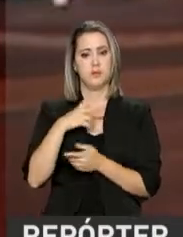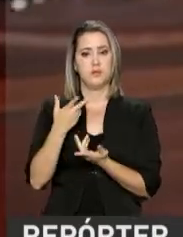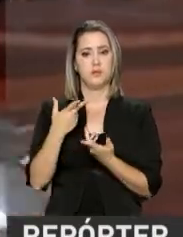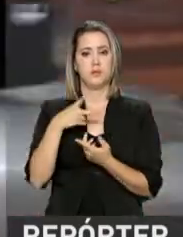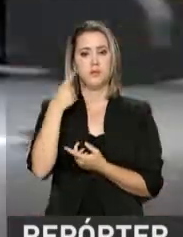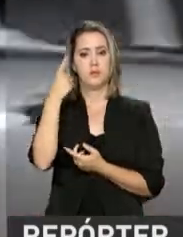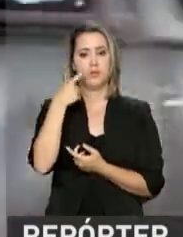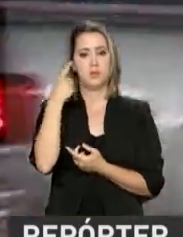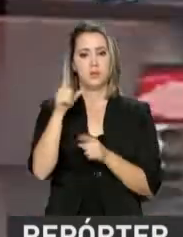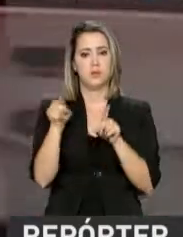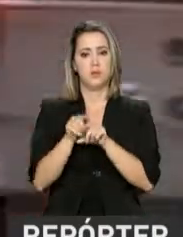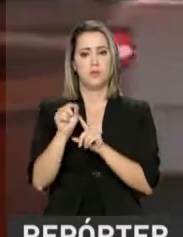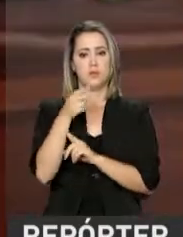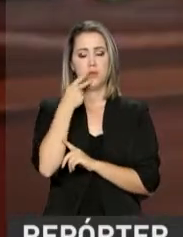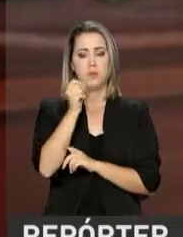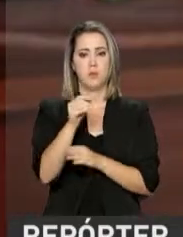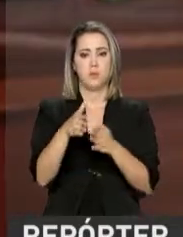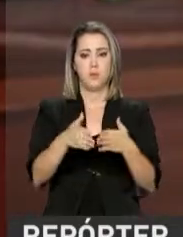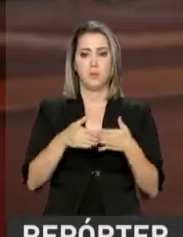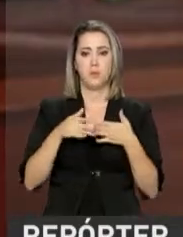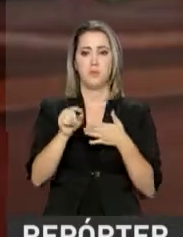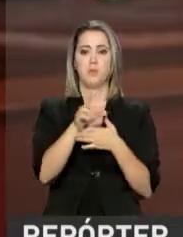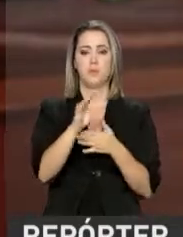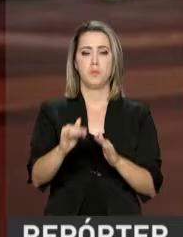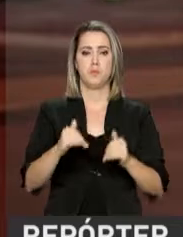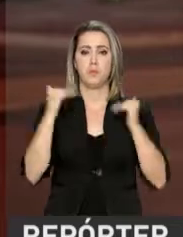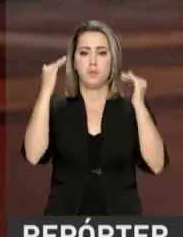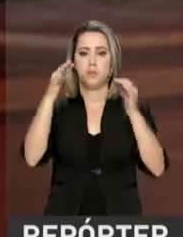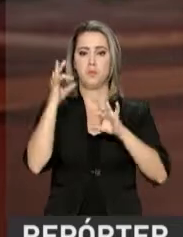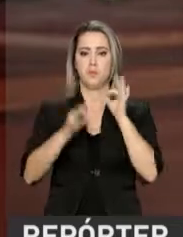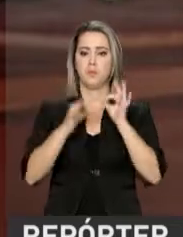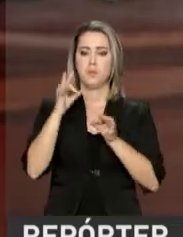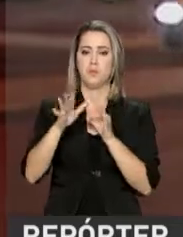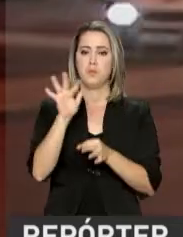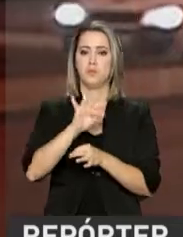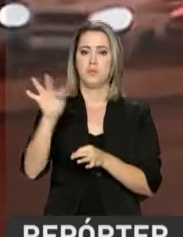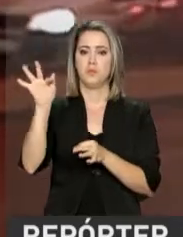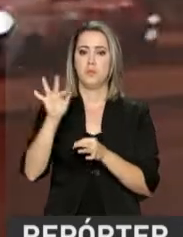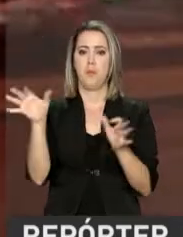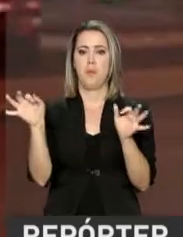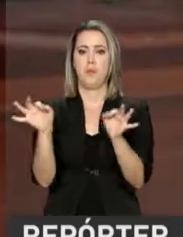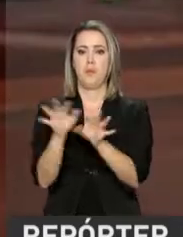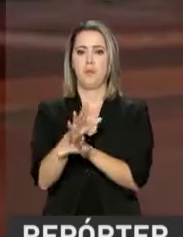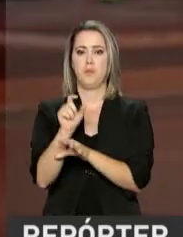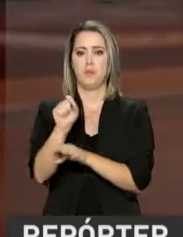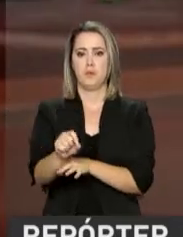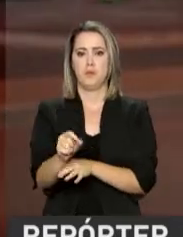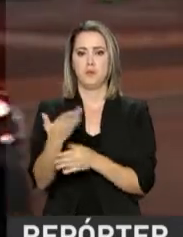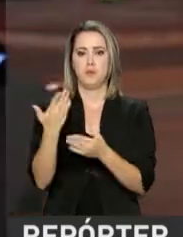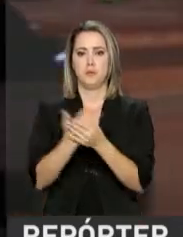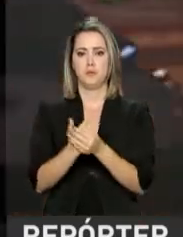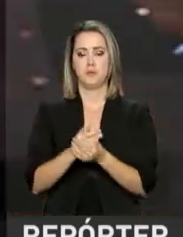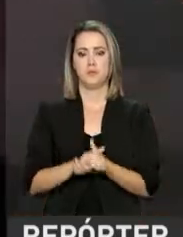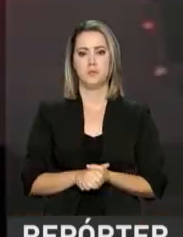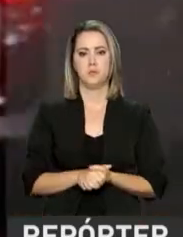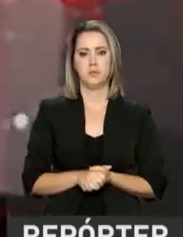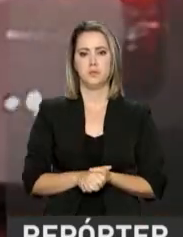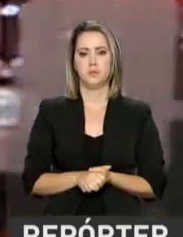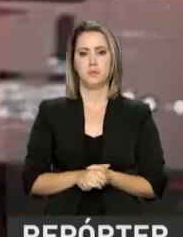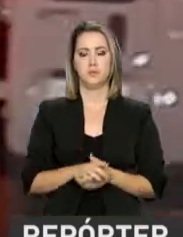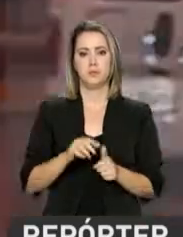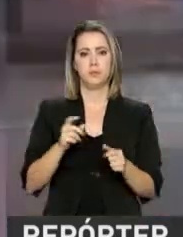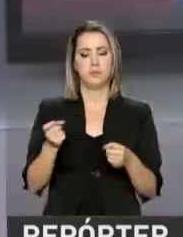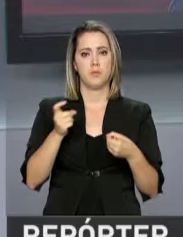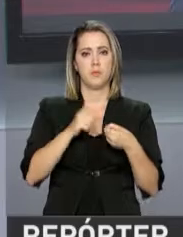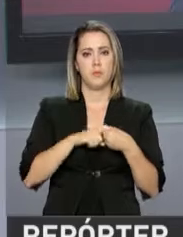do presidente Michel Temer pediu ao Supremo Tribunal Federal o encerramento do inquérito. Eu volto